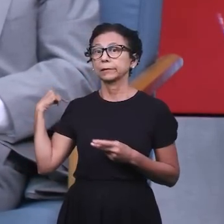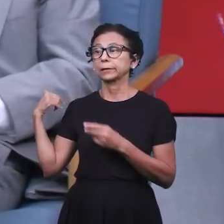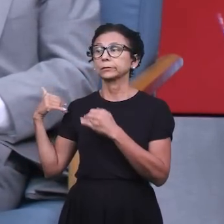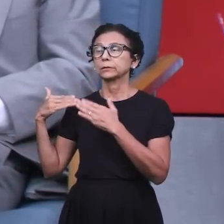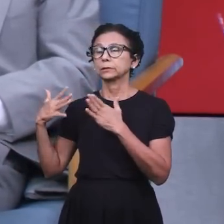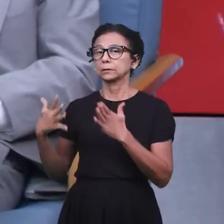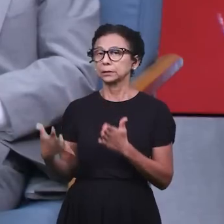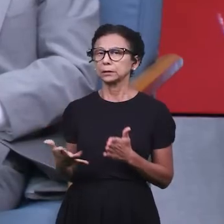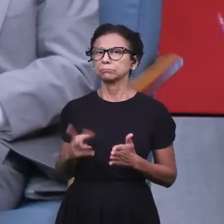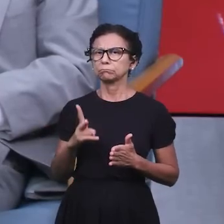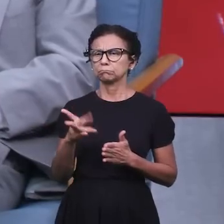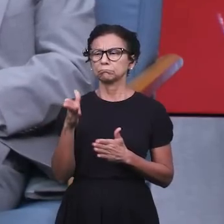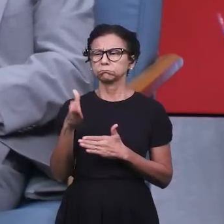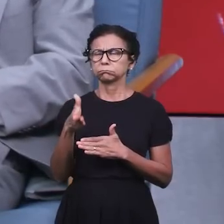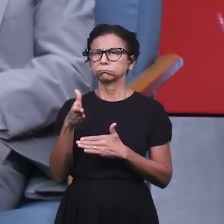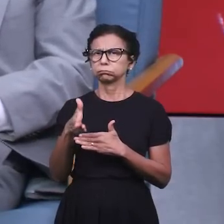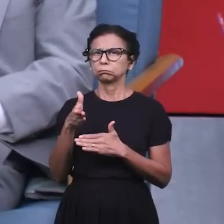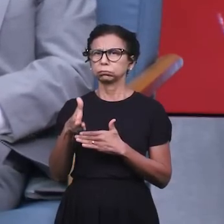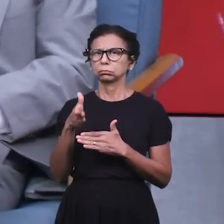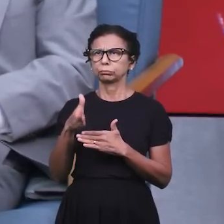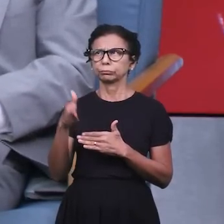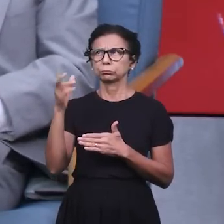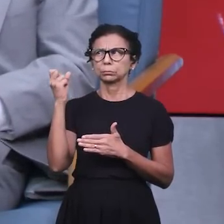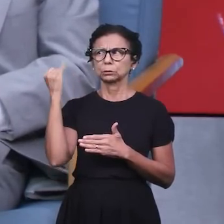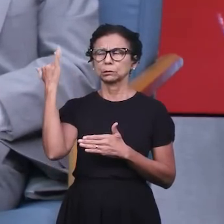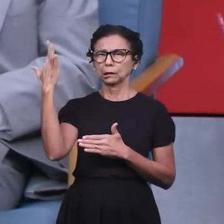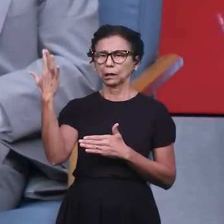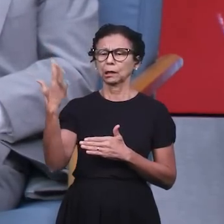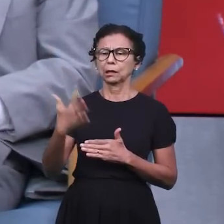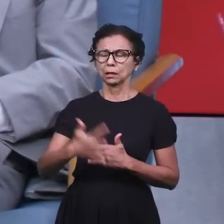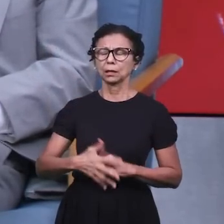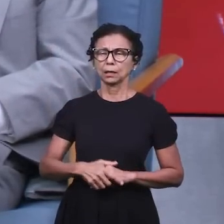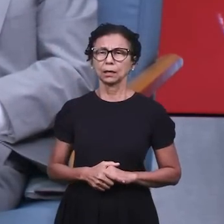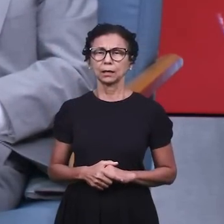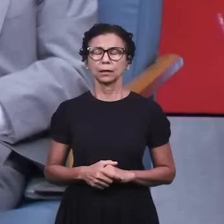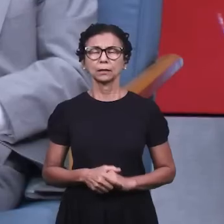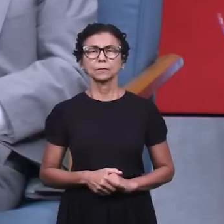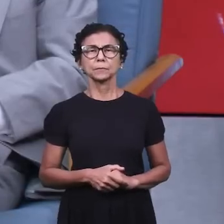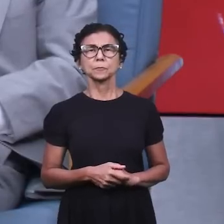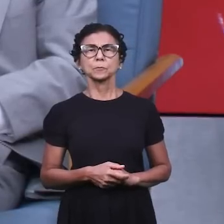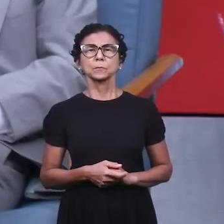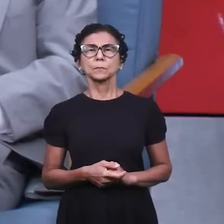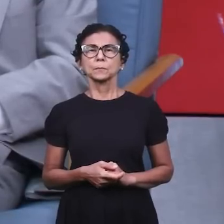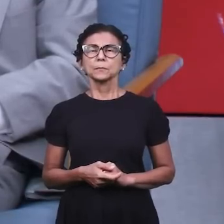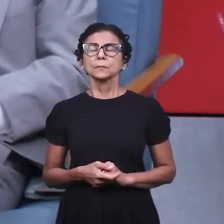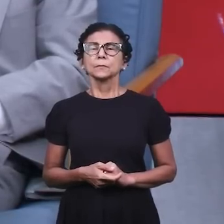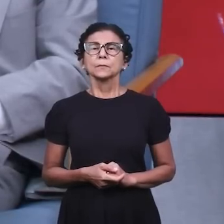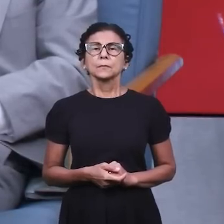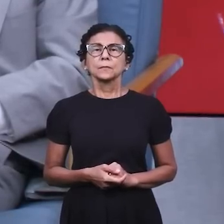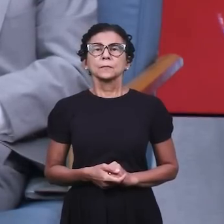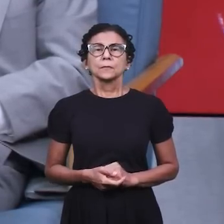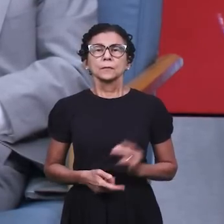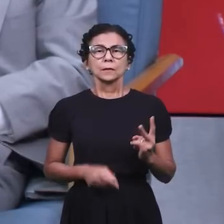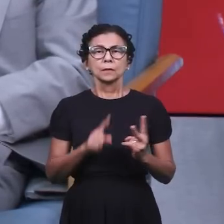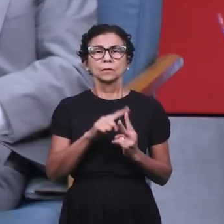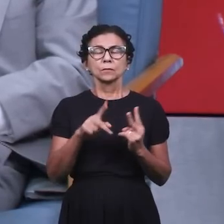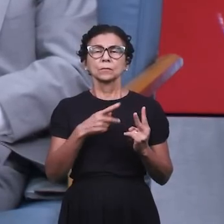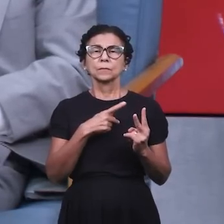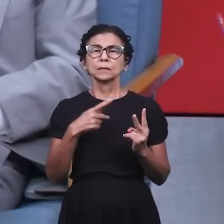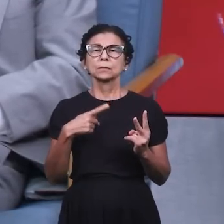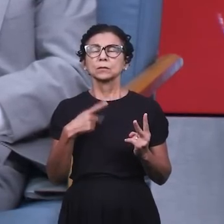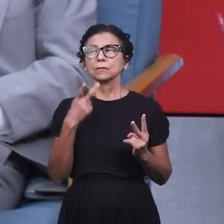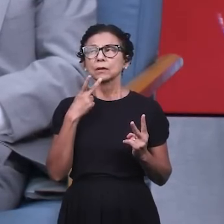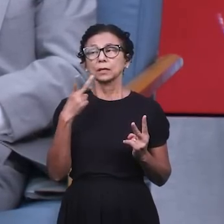envolvidos com os cultos da madrugada, e eles costumavam dizer que o culto da madrugada tem